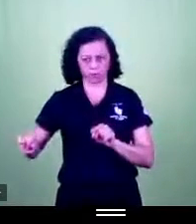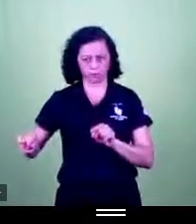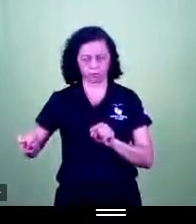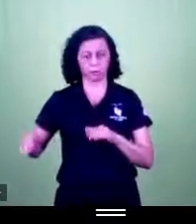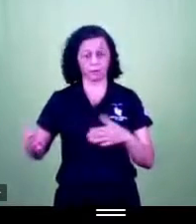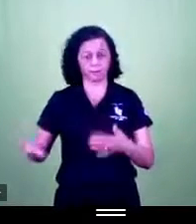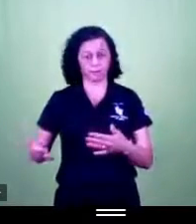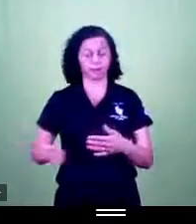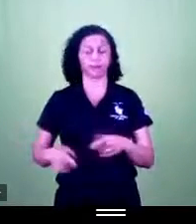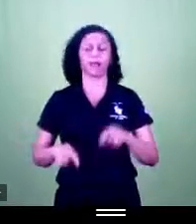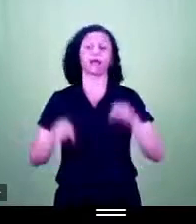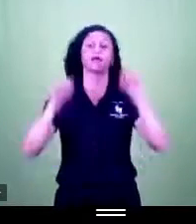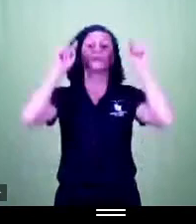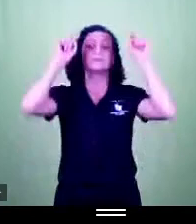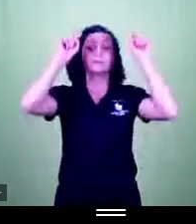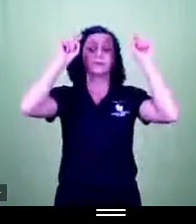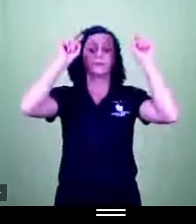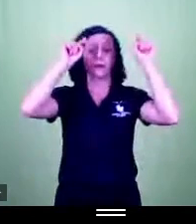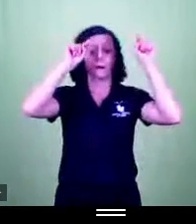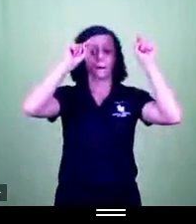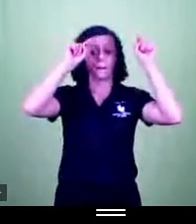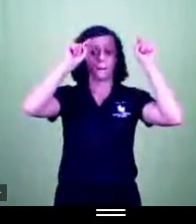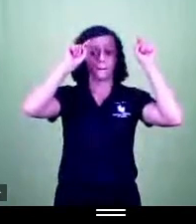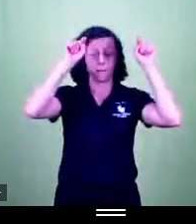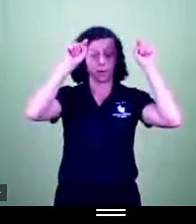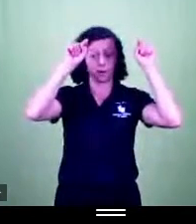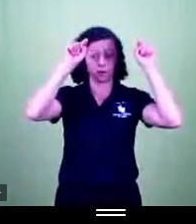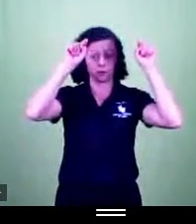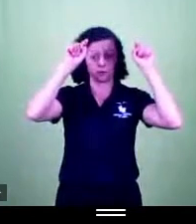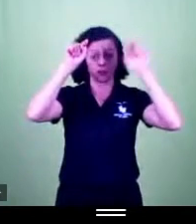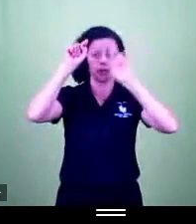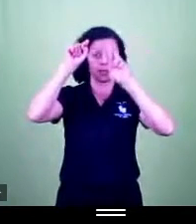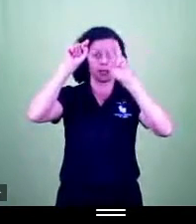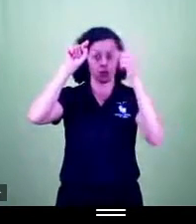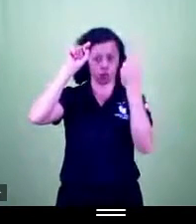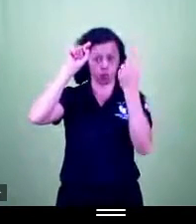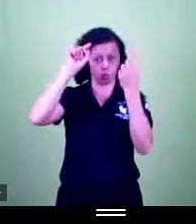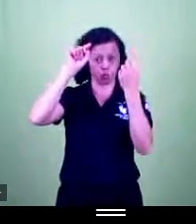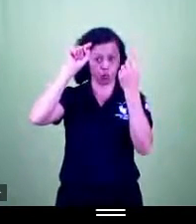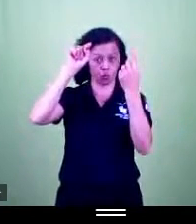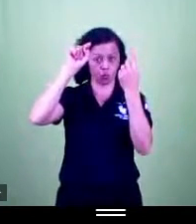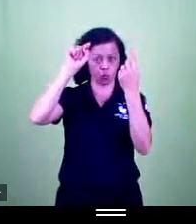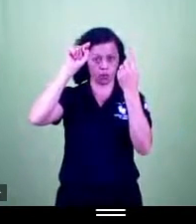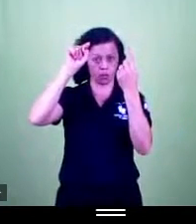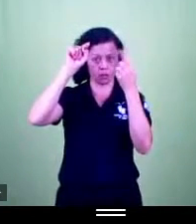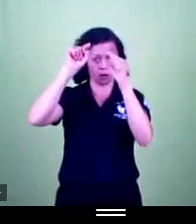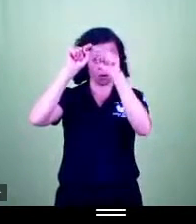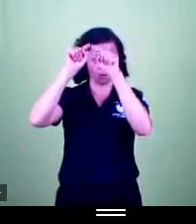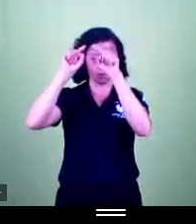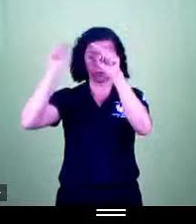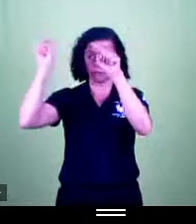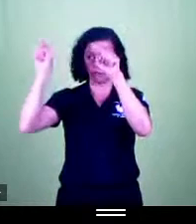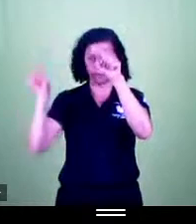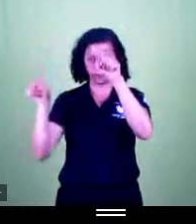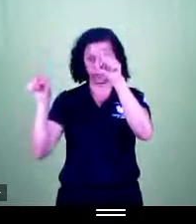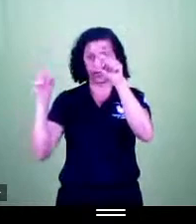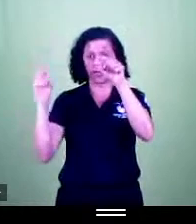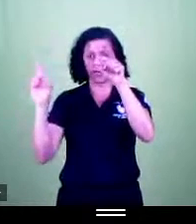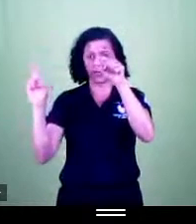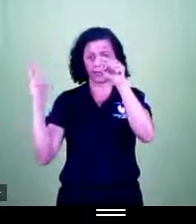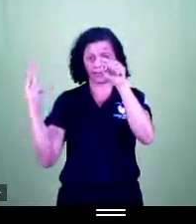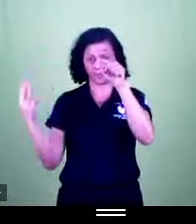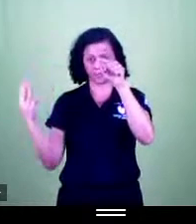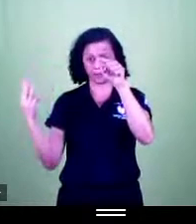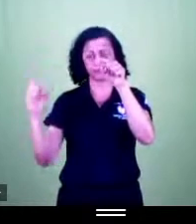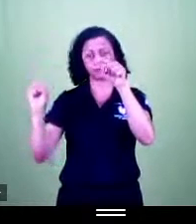Em cima, é o mesmo ponto que sai do R1? É o mesmo ponto que entra no R2? É o mesmo ponto que entra no R3?